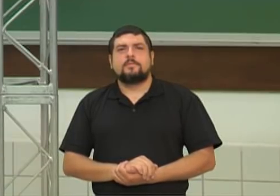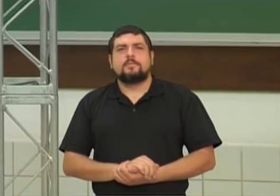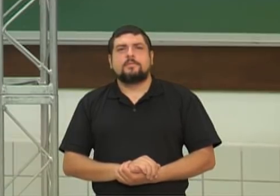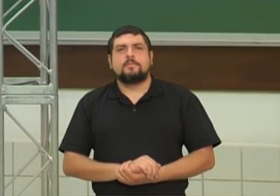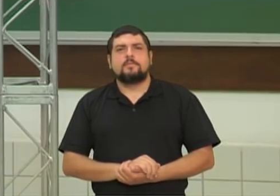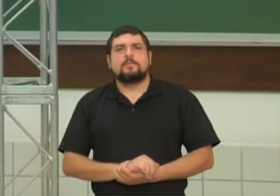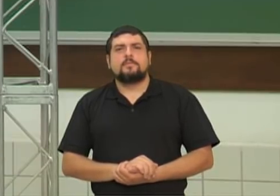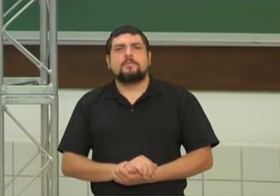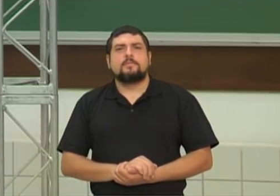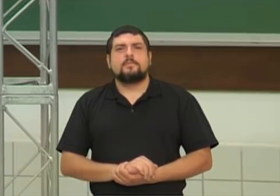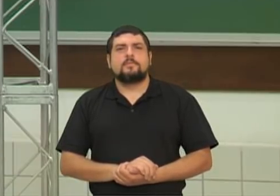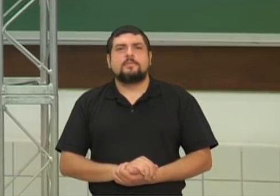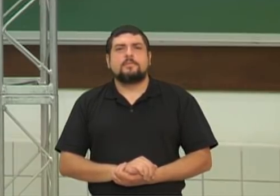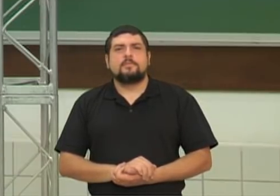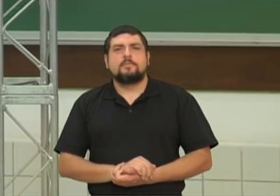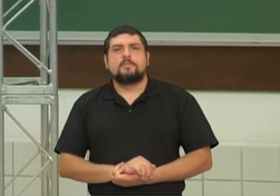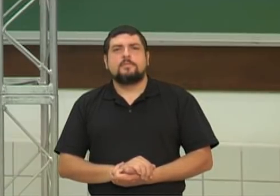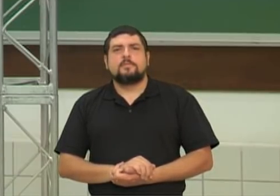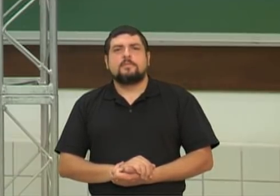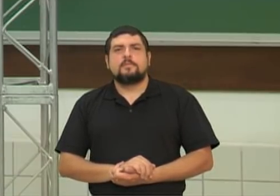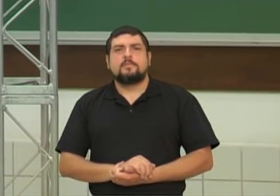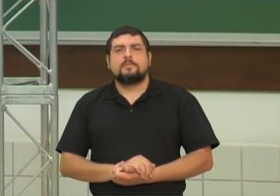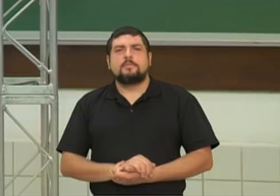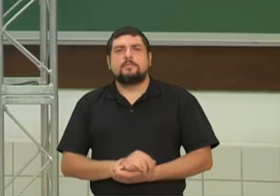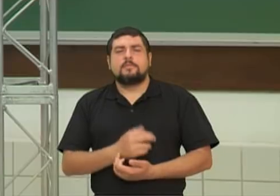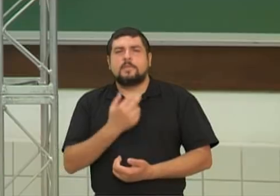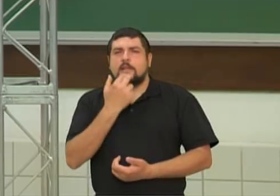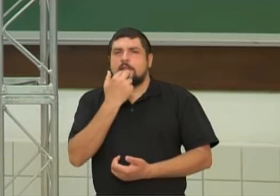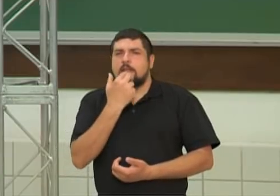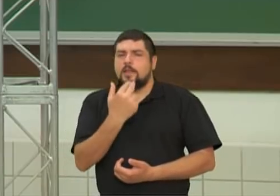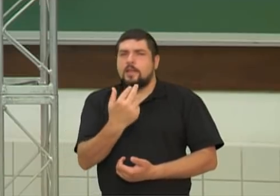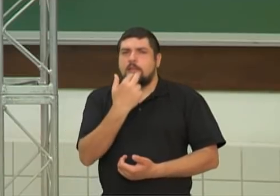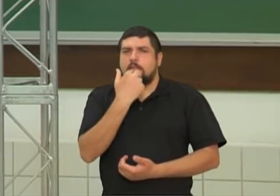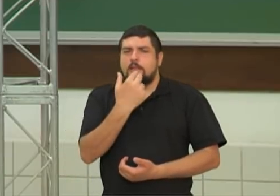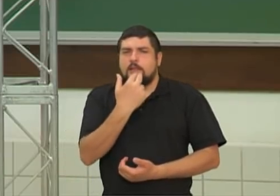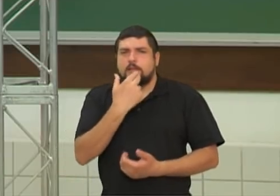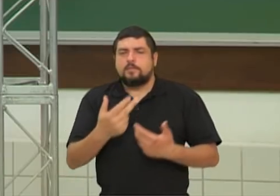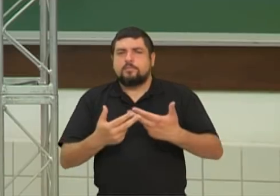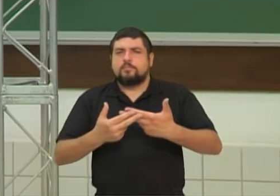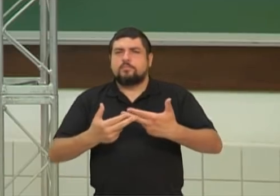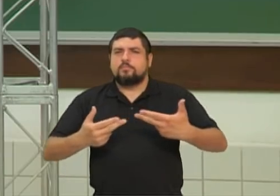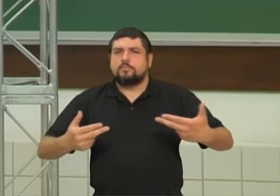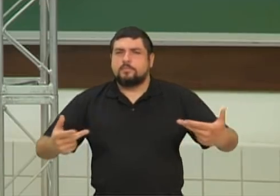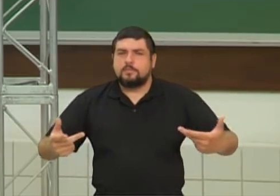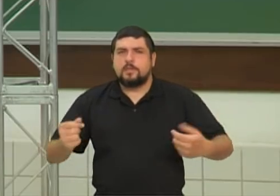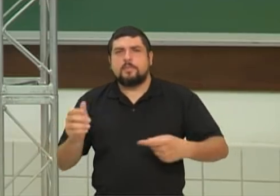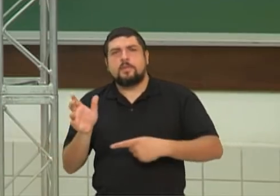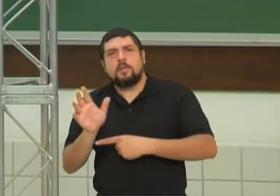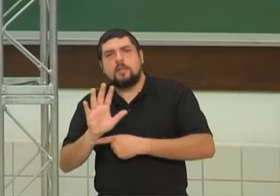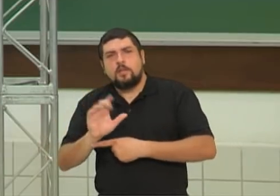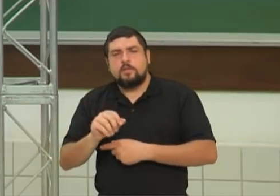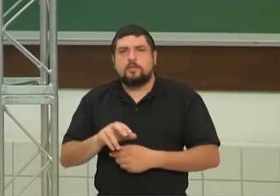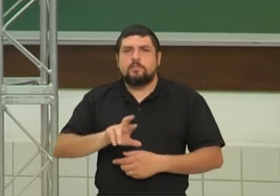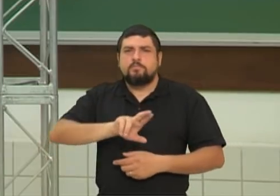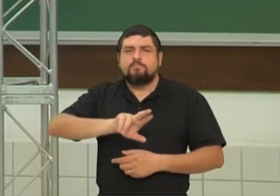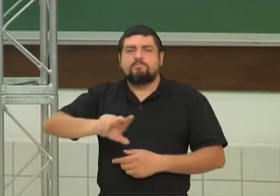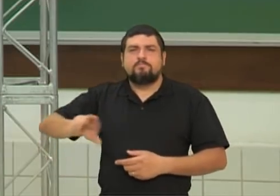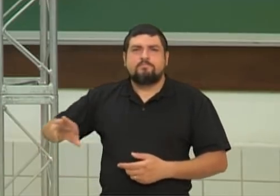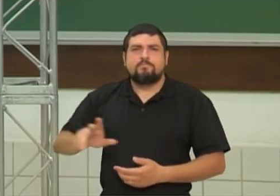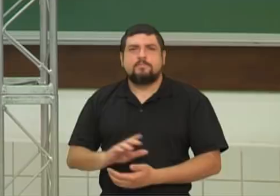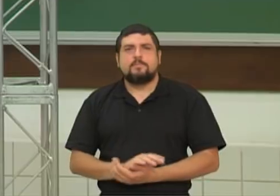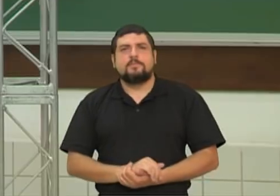candomblé, saravá para quem é da Umbanda, amém para quem é do cristianismo, assim seja para quem é do